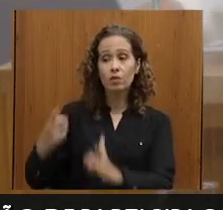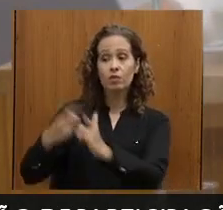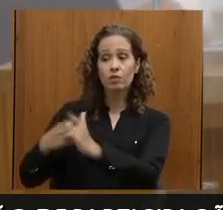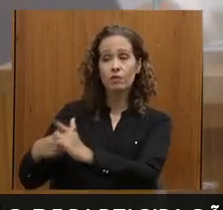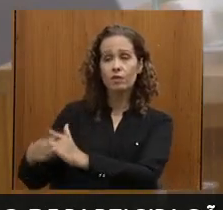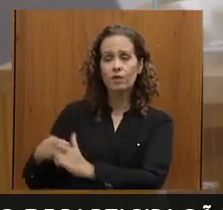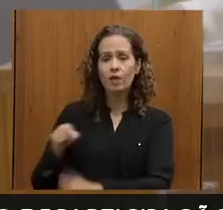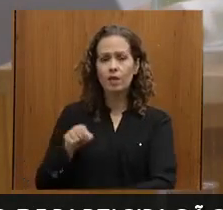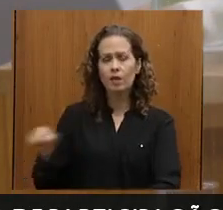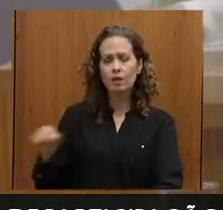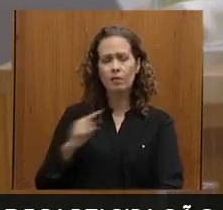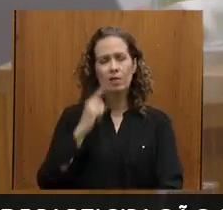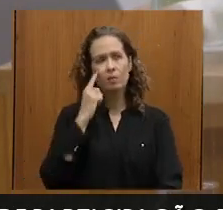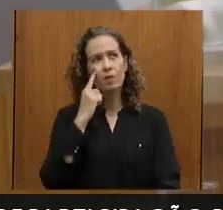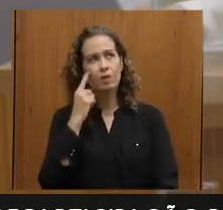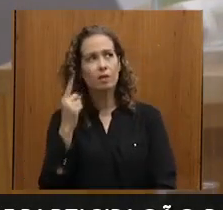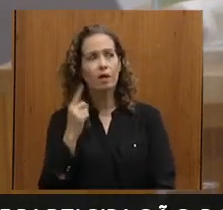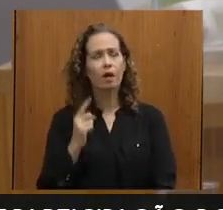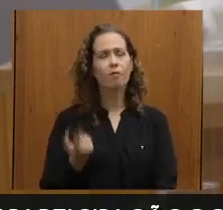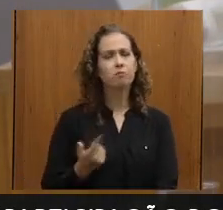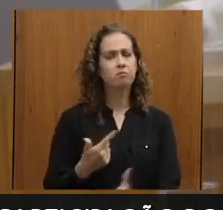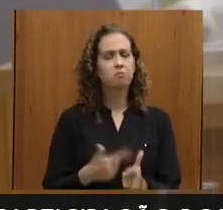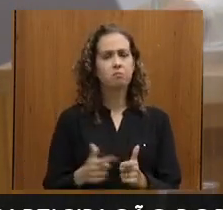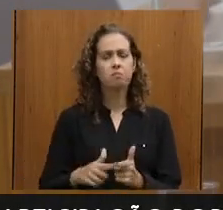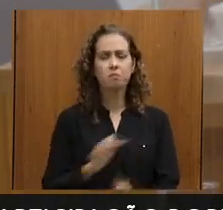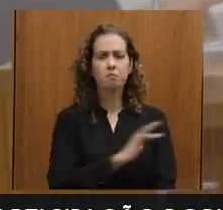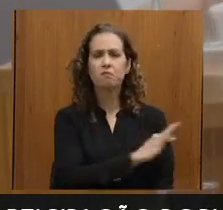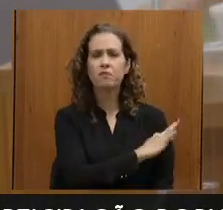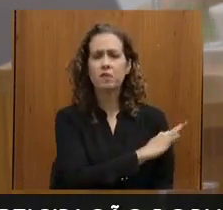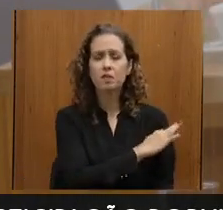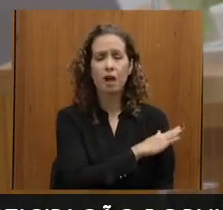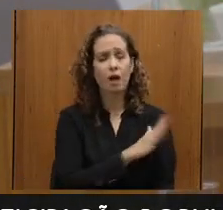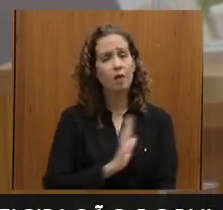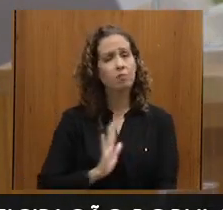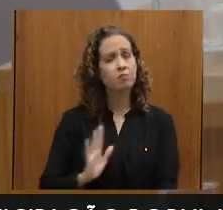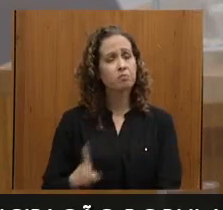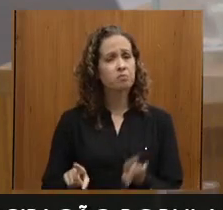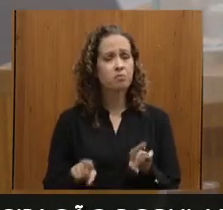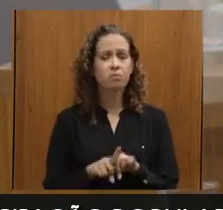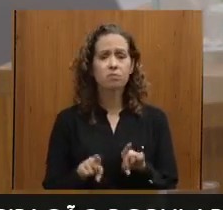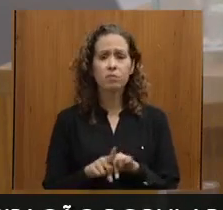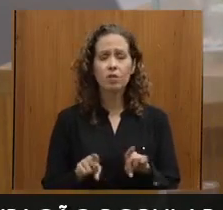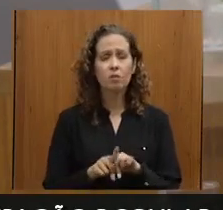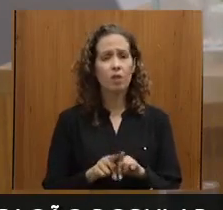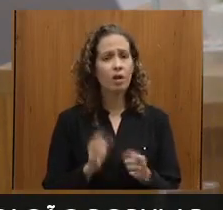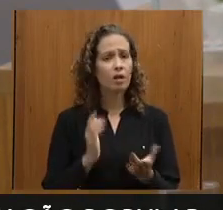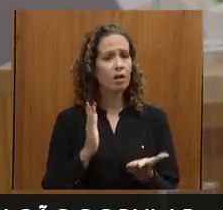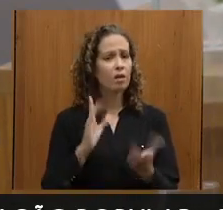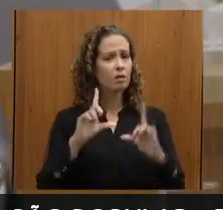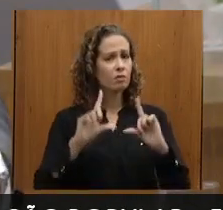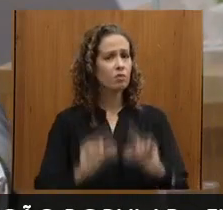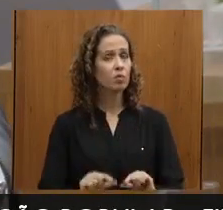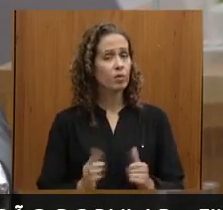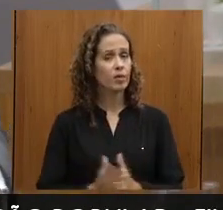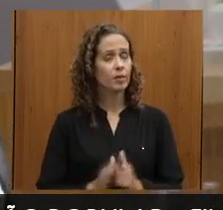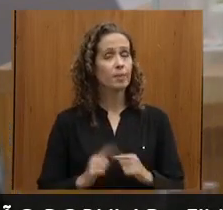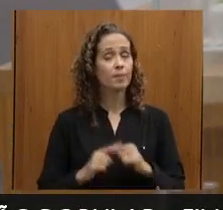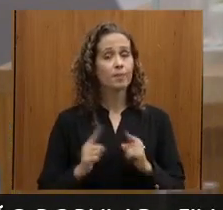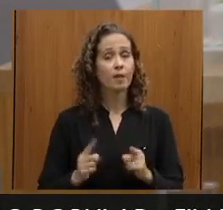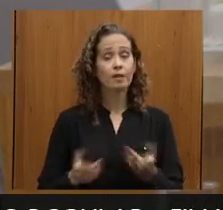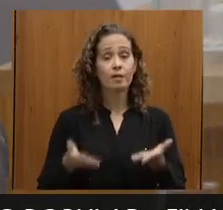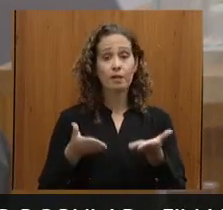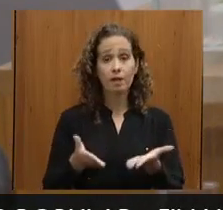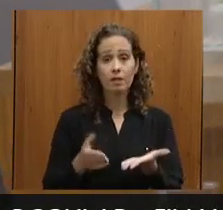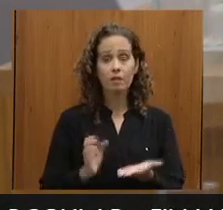de calamidade fiscal também está passando, também está acabando. E foi justamente essa